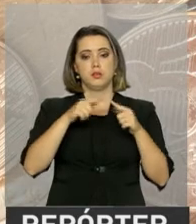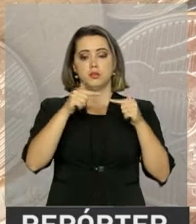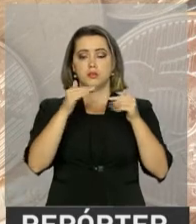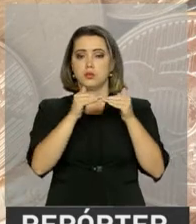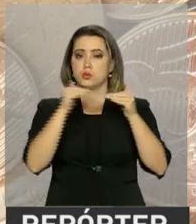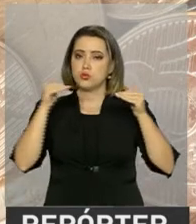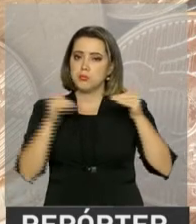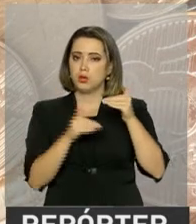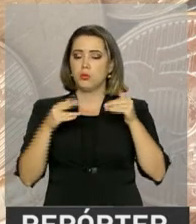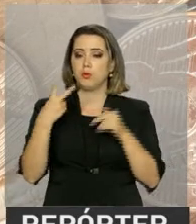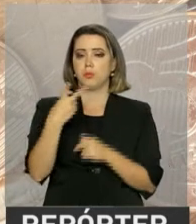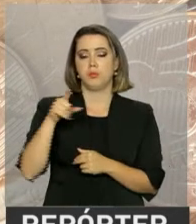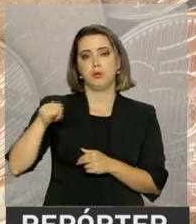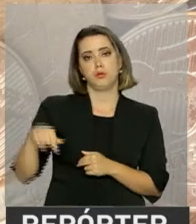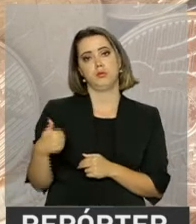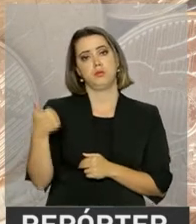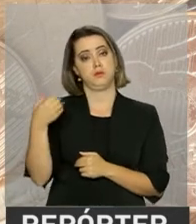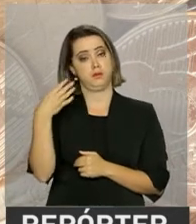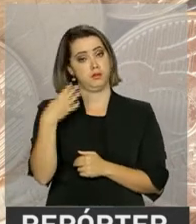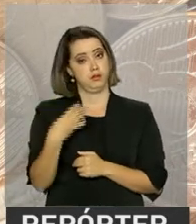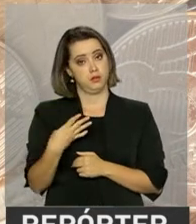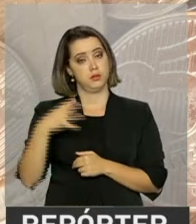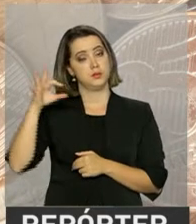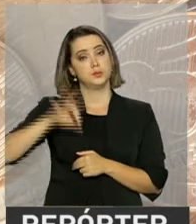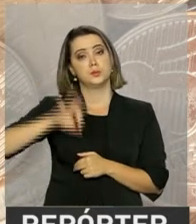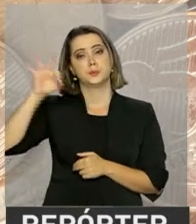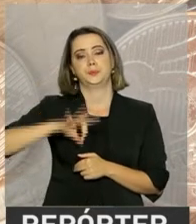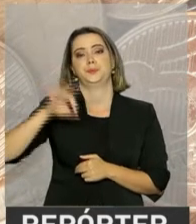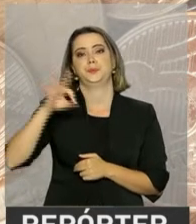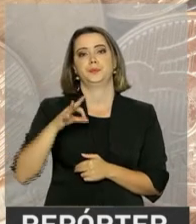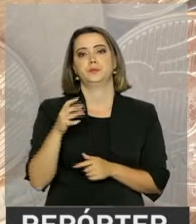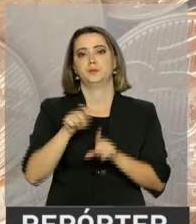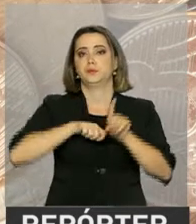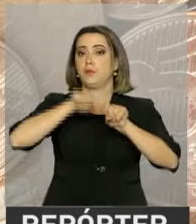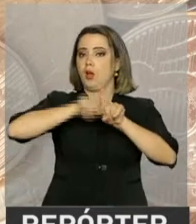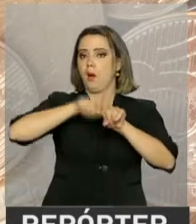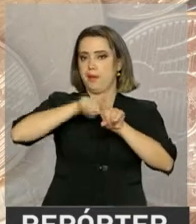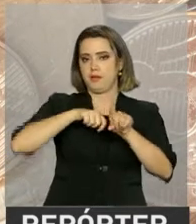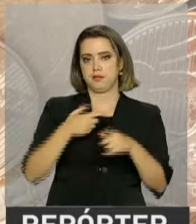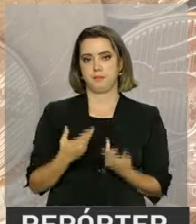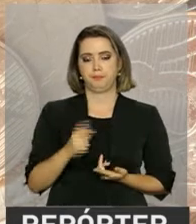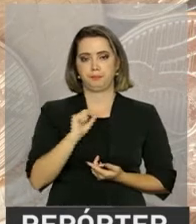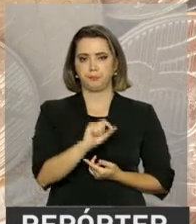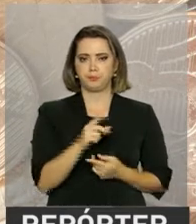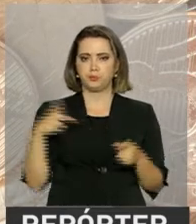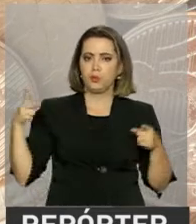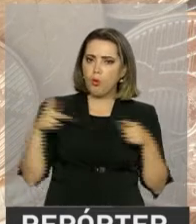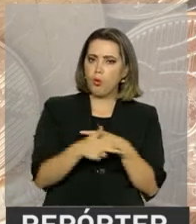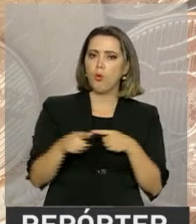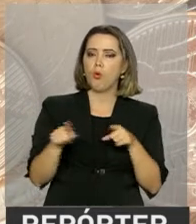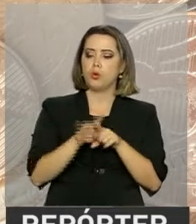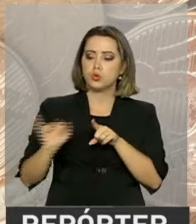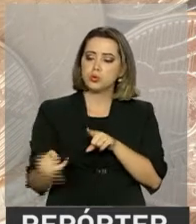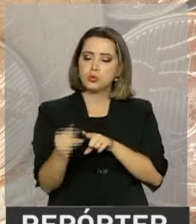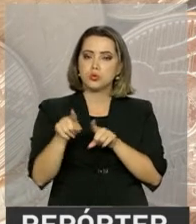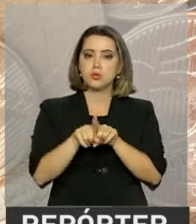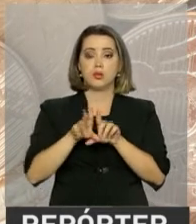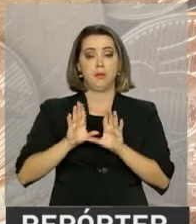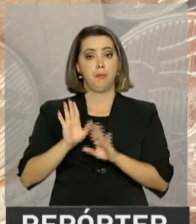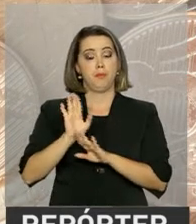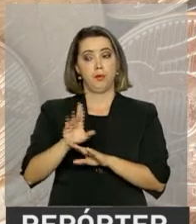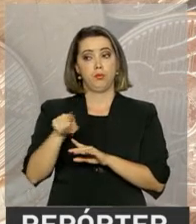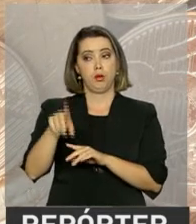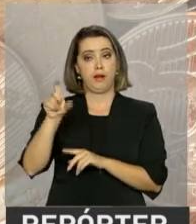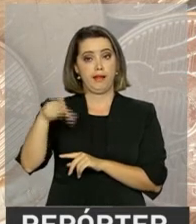de 2,34 por cento para 2,14 por cento o corte também vale para o cartão de crédito